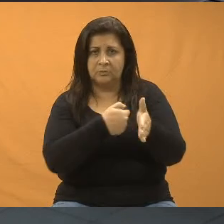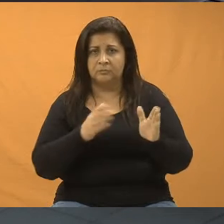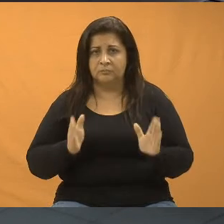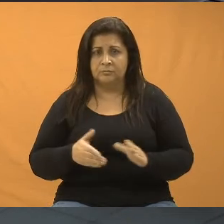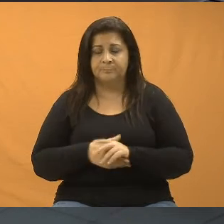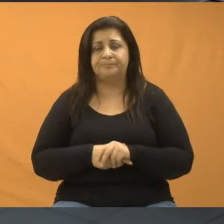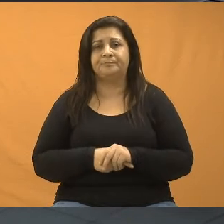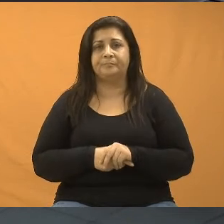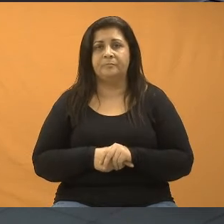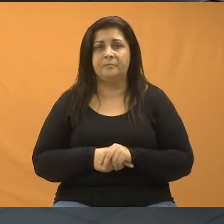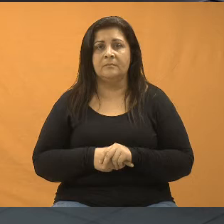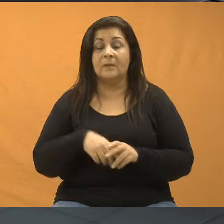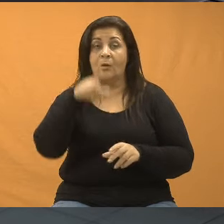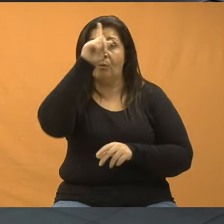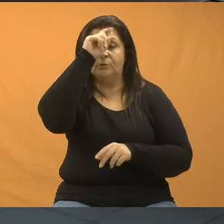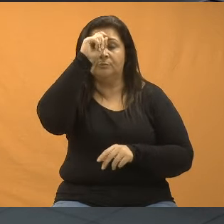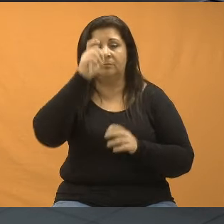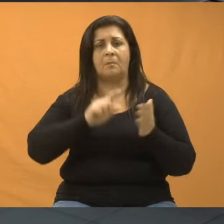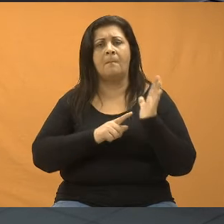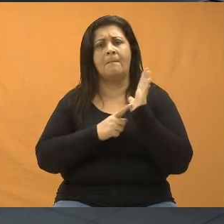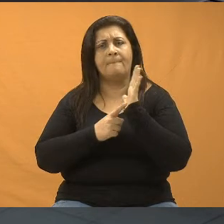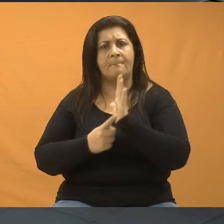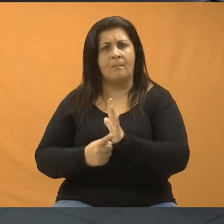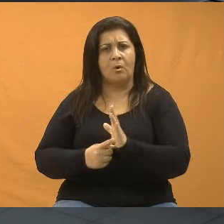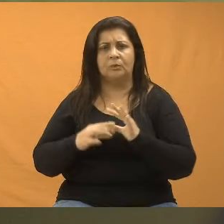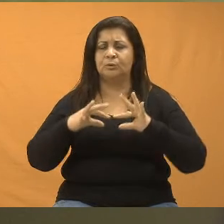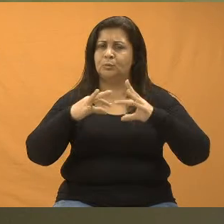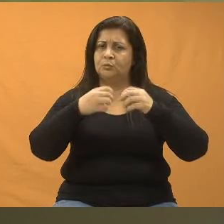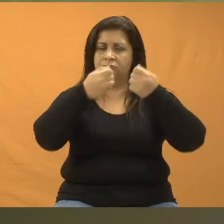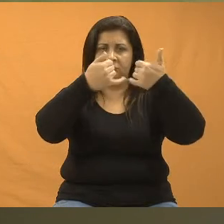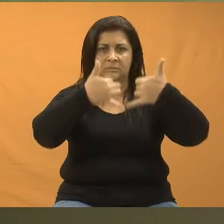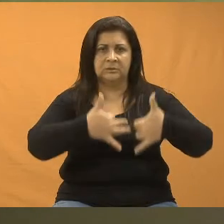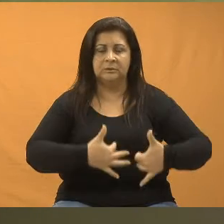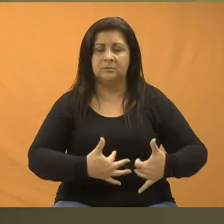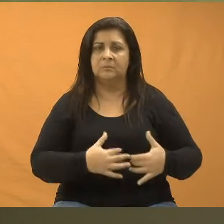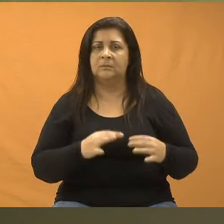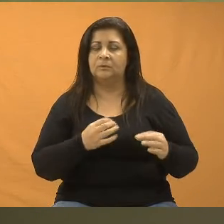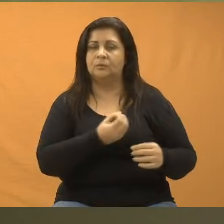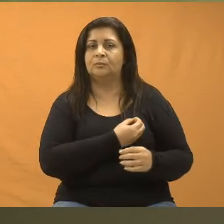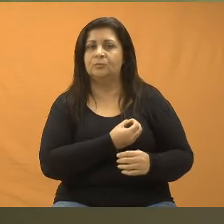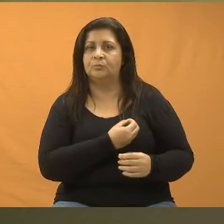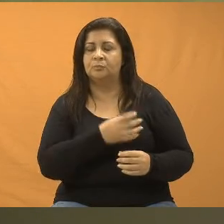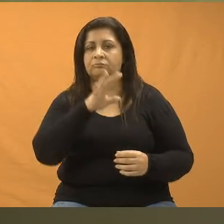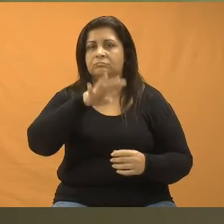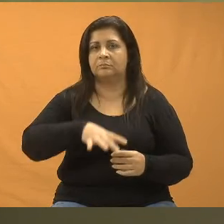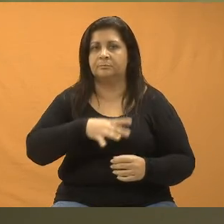A Santa Casa presta contas para a gente, também é revisto os números,